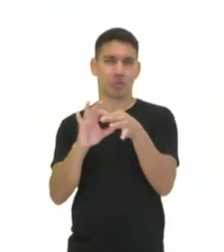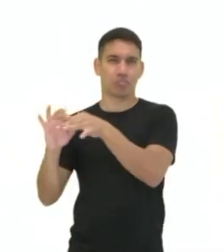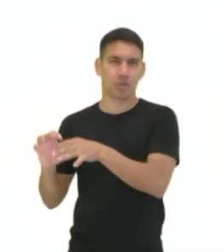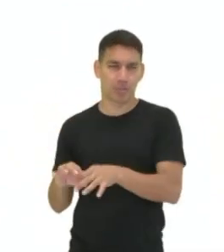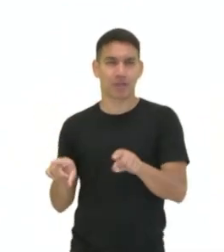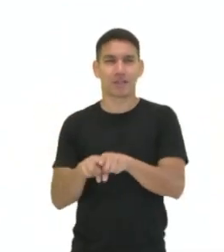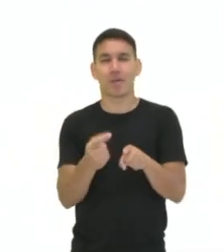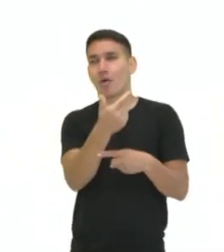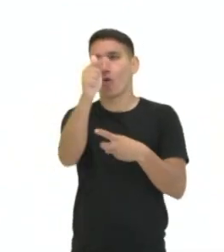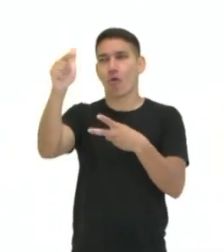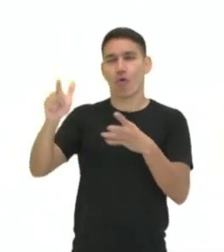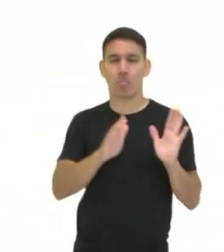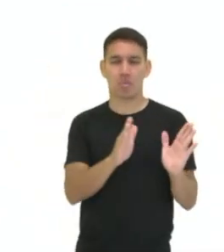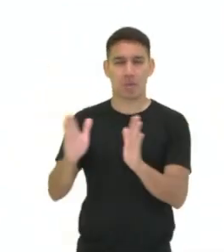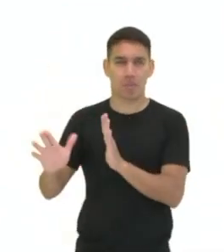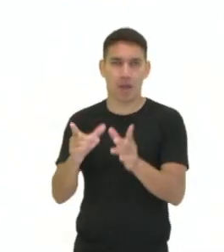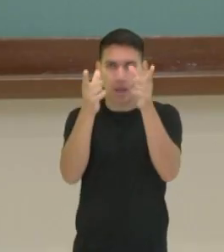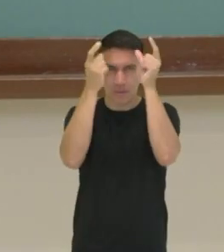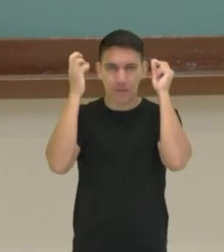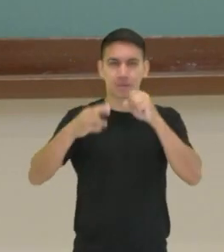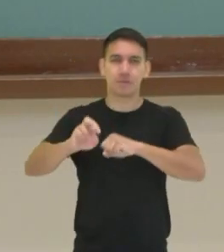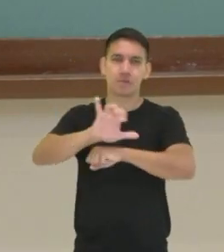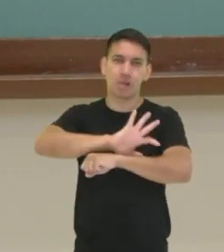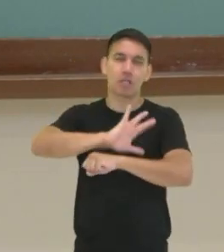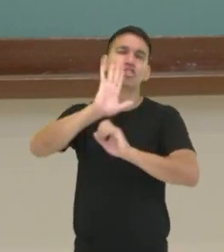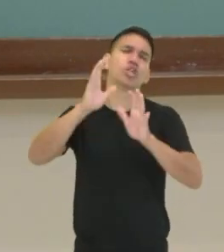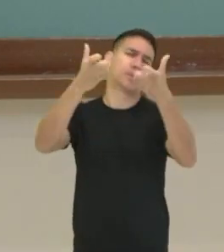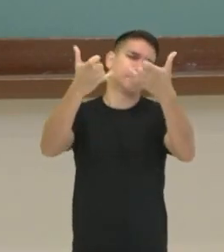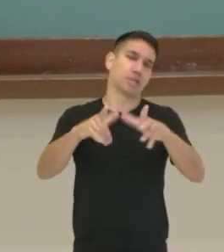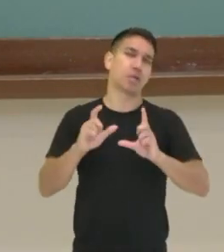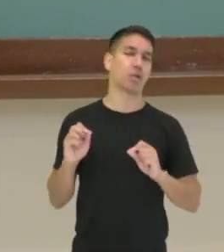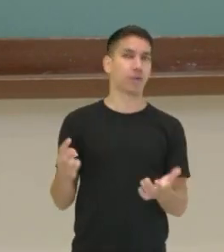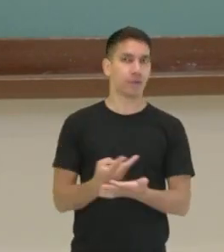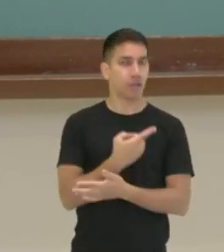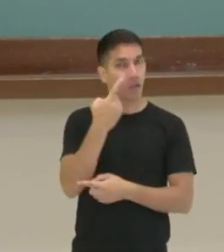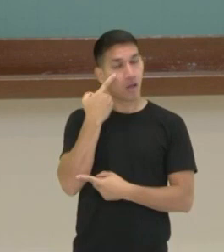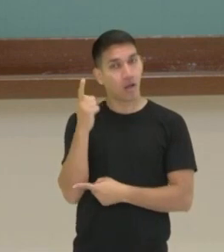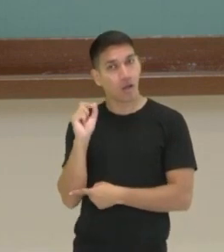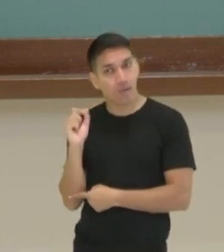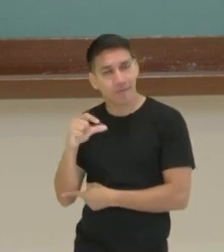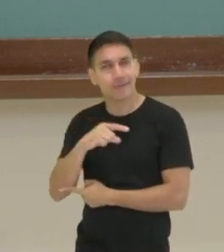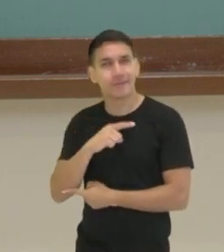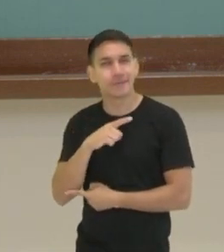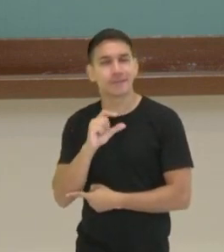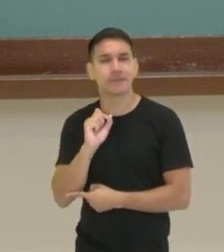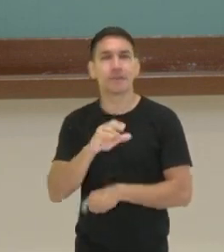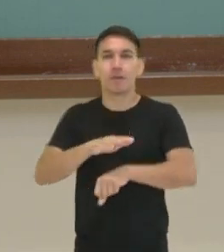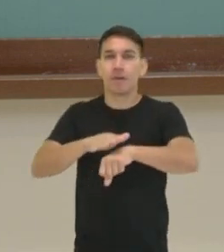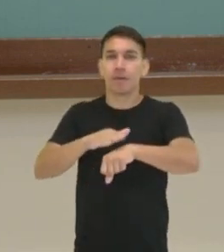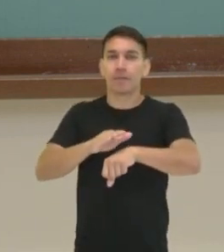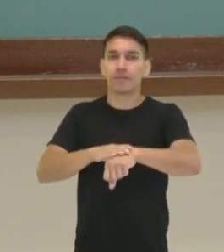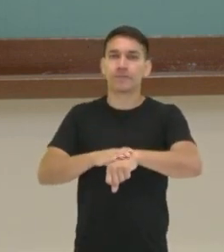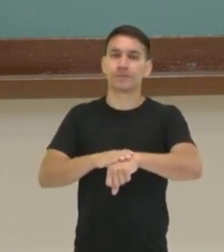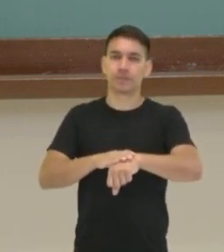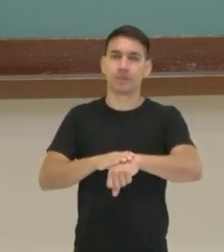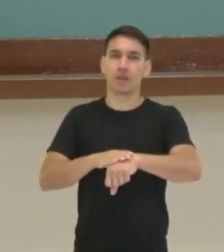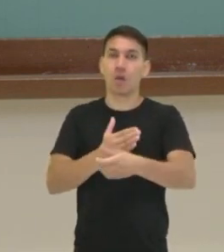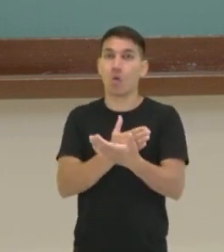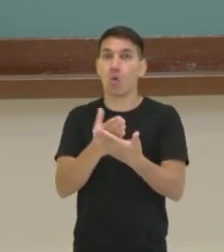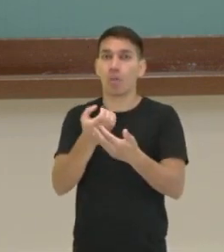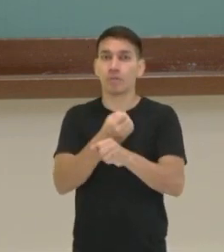como os clássicos greco-romanos. É aquilo que eu já falei. E olha só que coisa, quando veio a imprensa